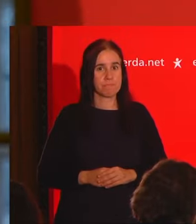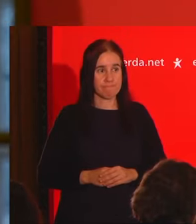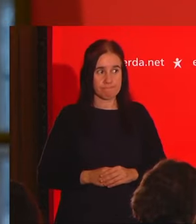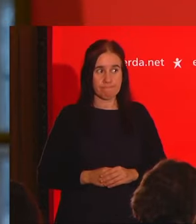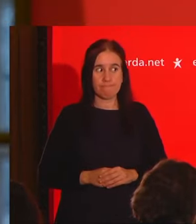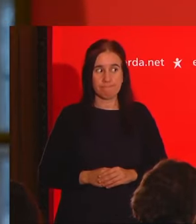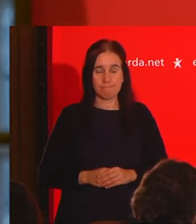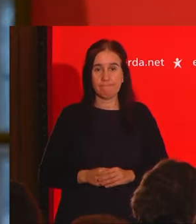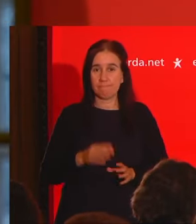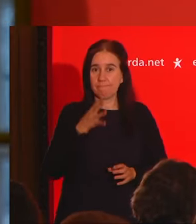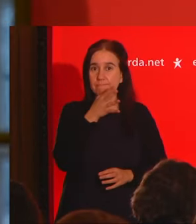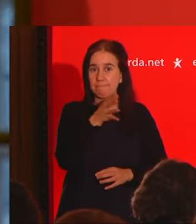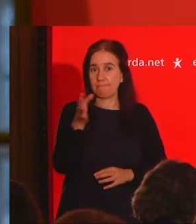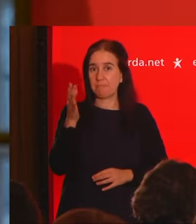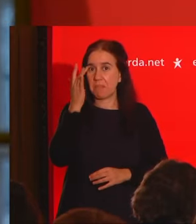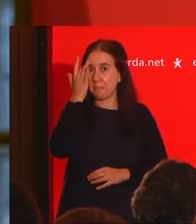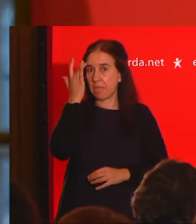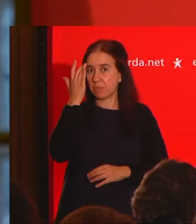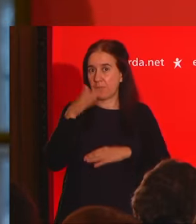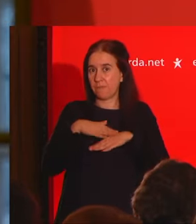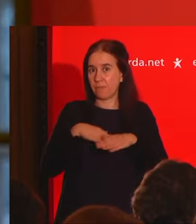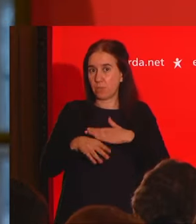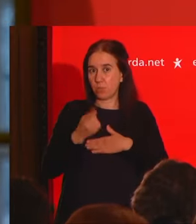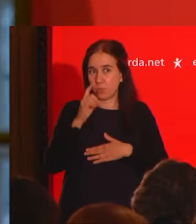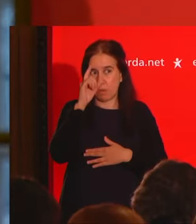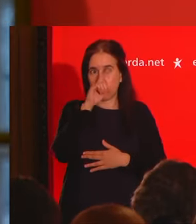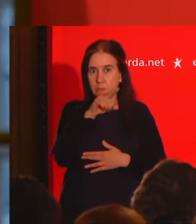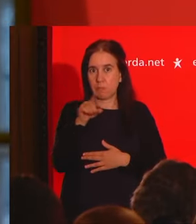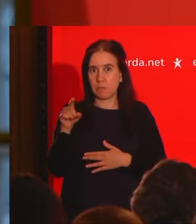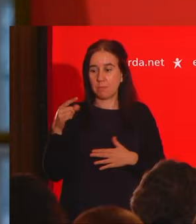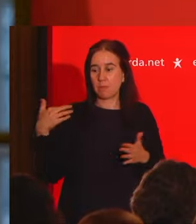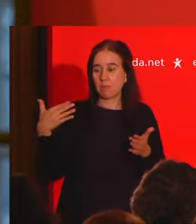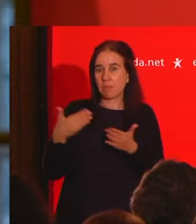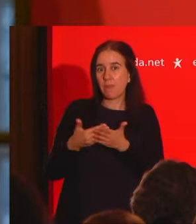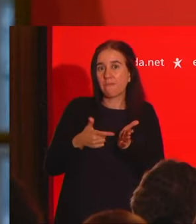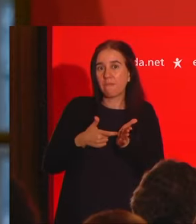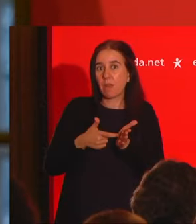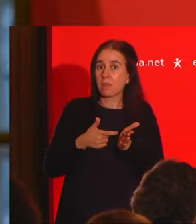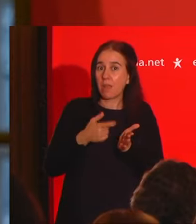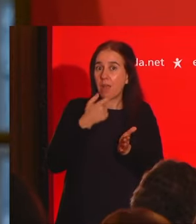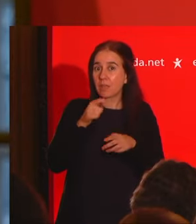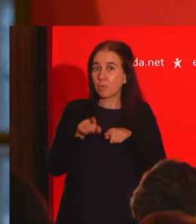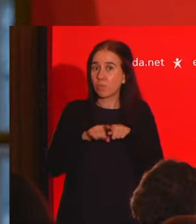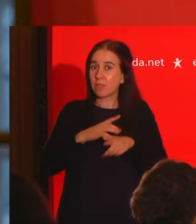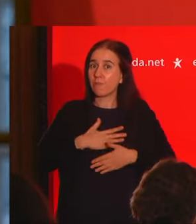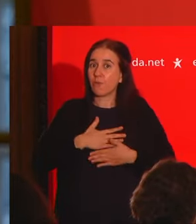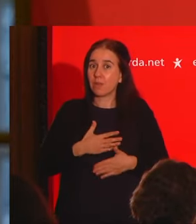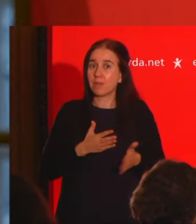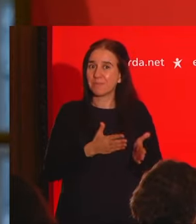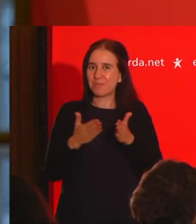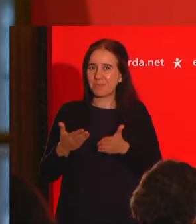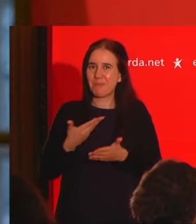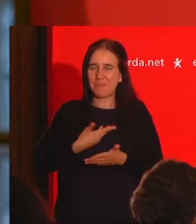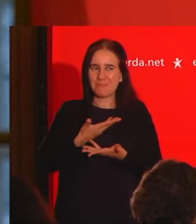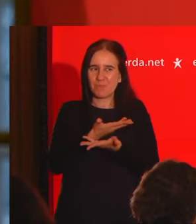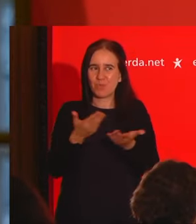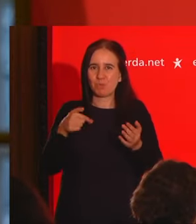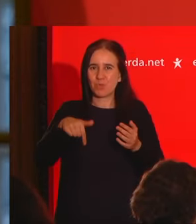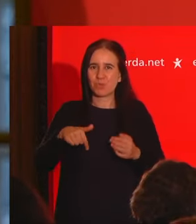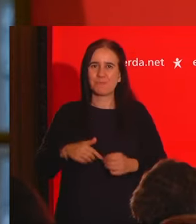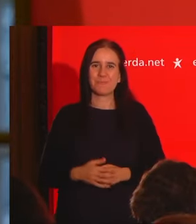Mais fácil dizer do que fazer, porque, como sabemos, o que tem faltado é a vontade política. Mas é também por isso que aqui estamos